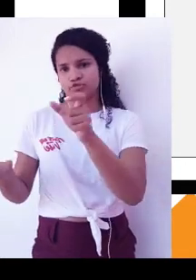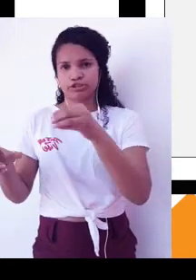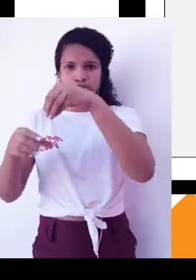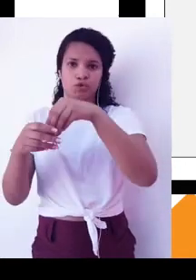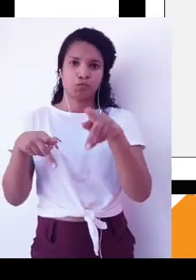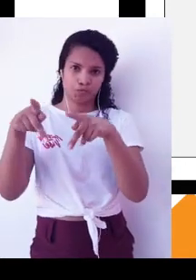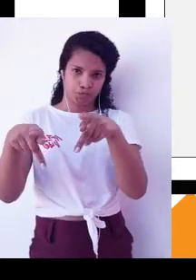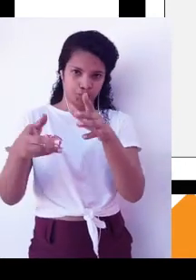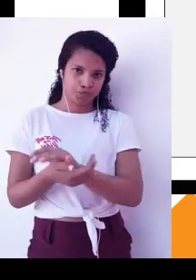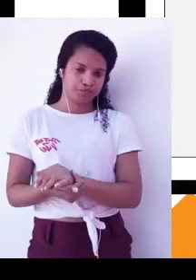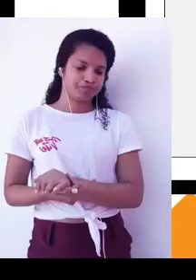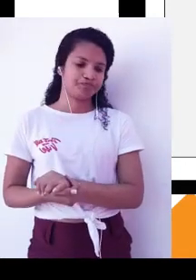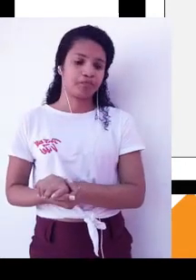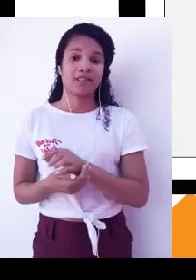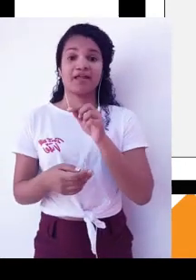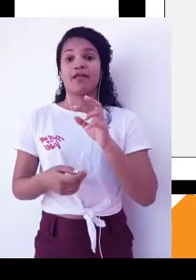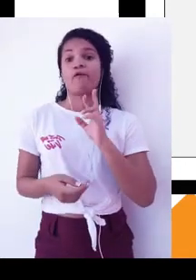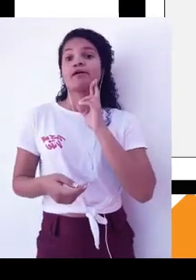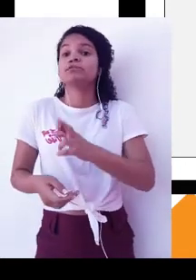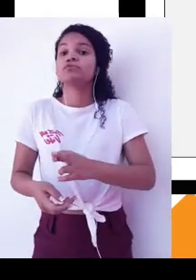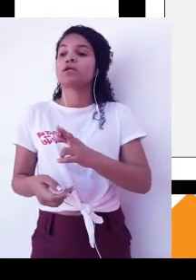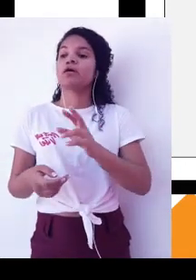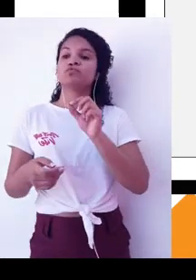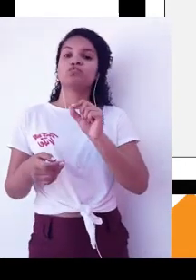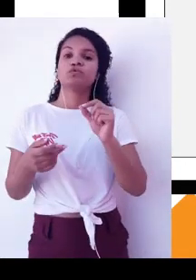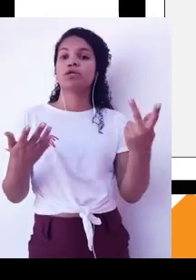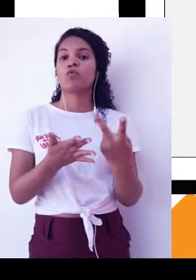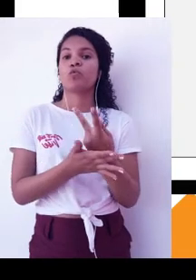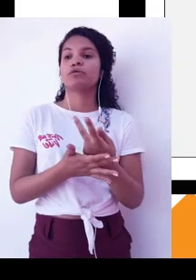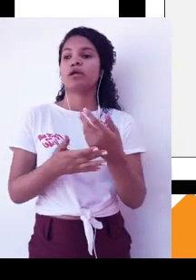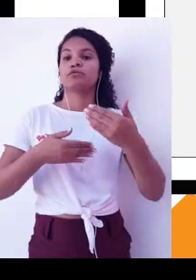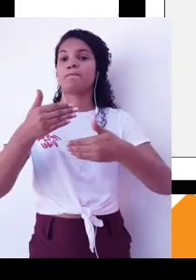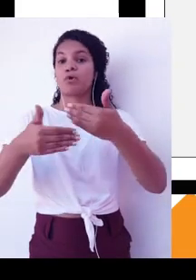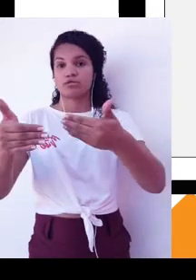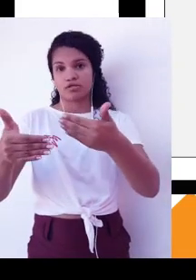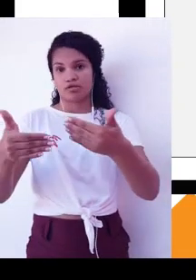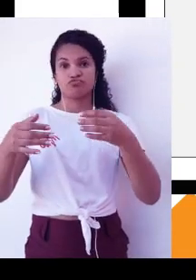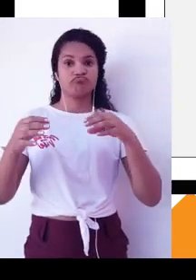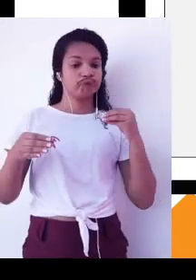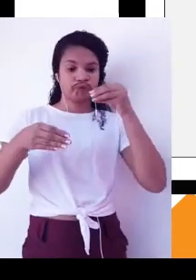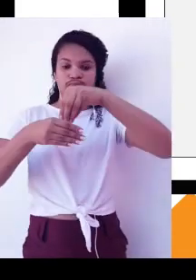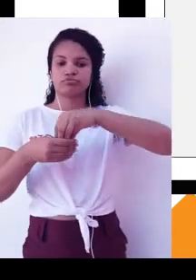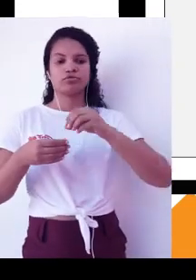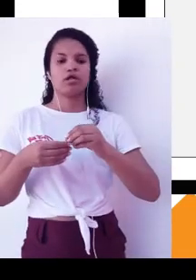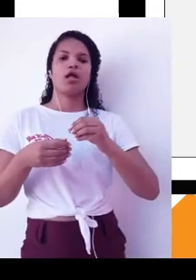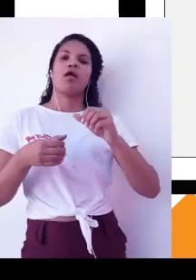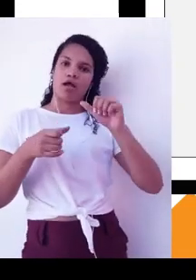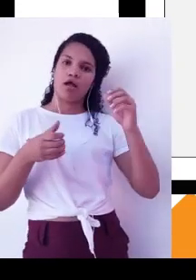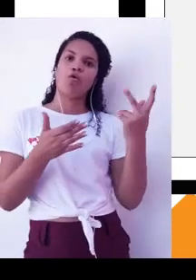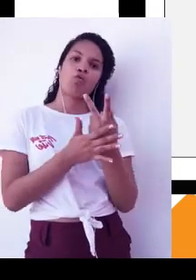população. É o resultado da dinâmica desses processos que